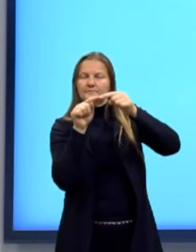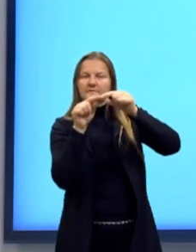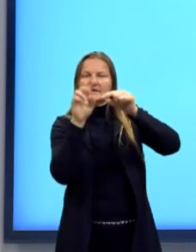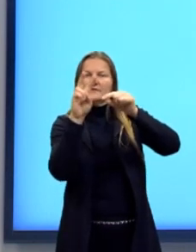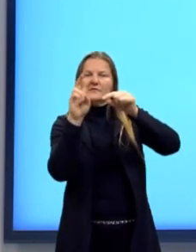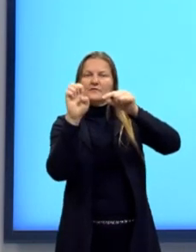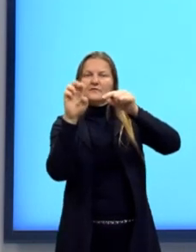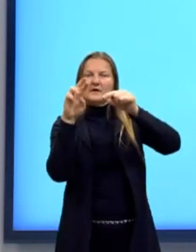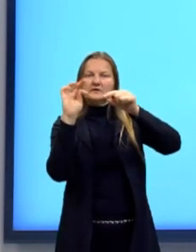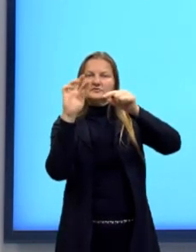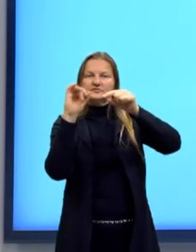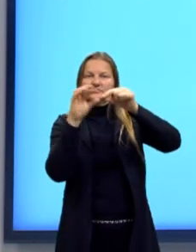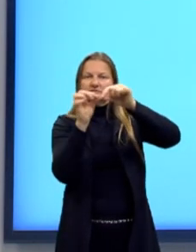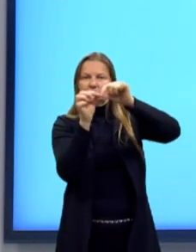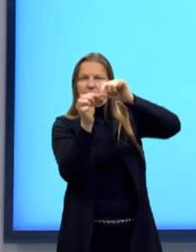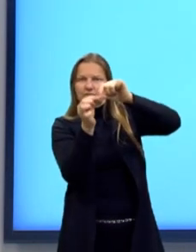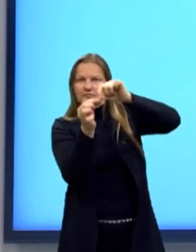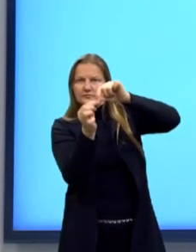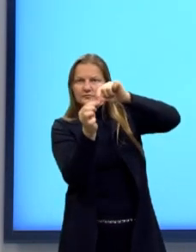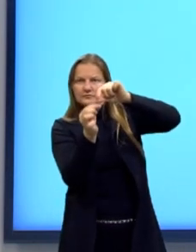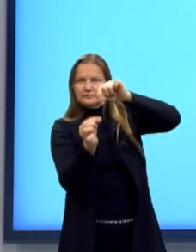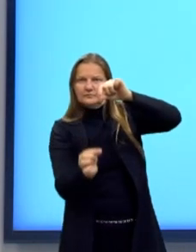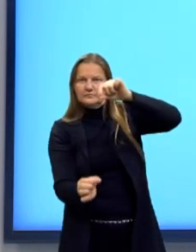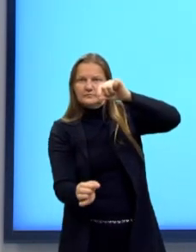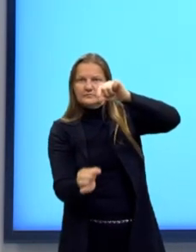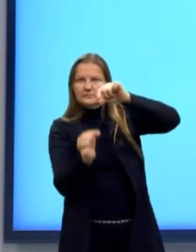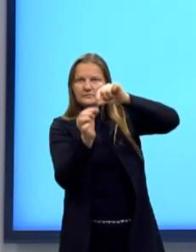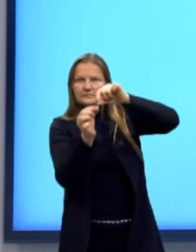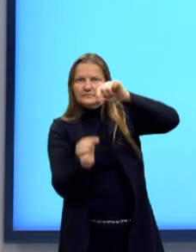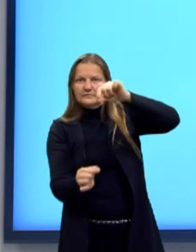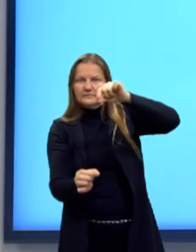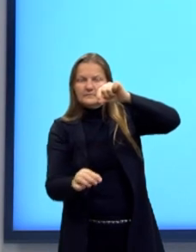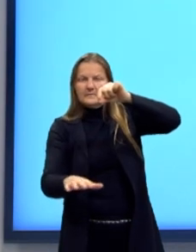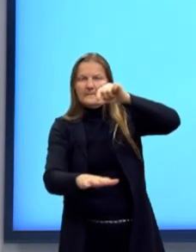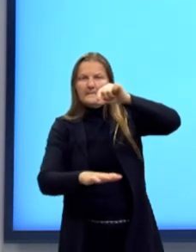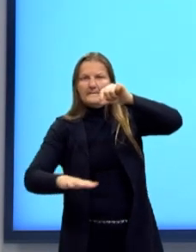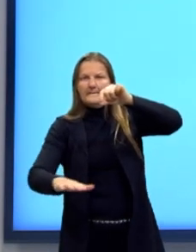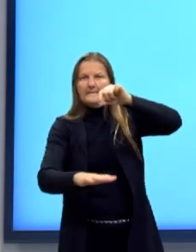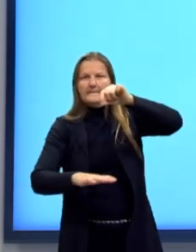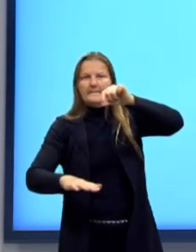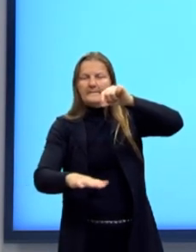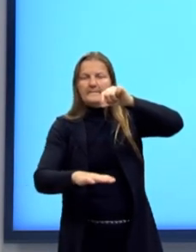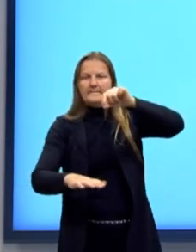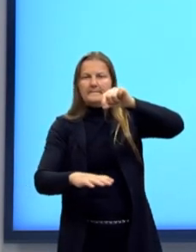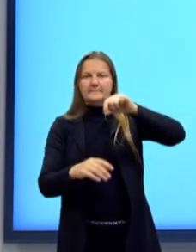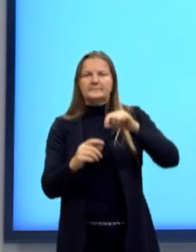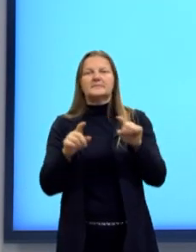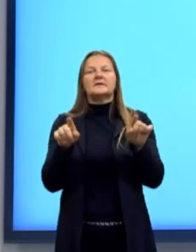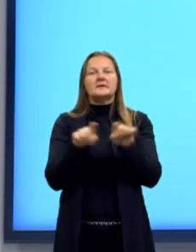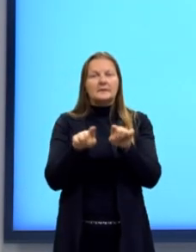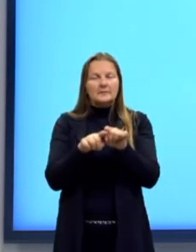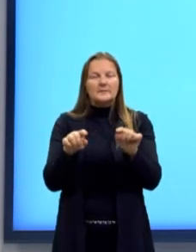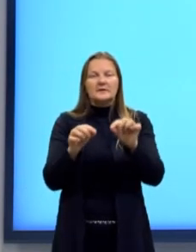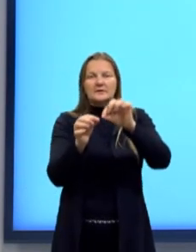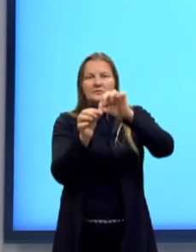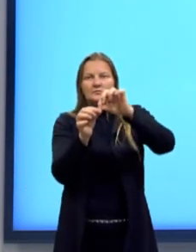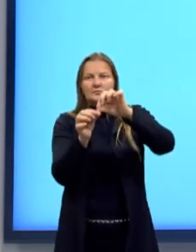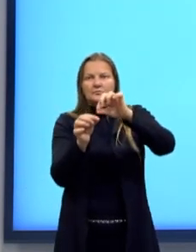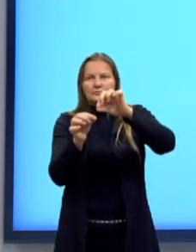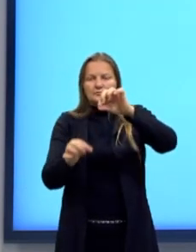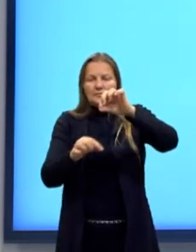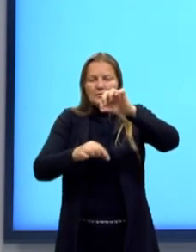geratriz seria então um ponto que liga o vértice até um ponto ali da sua base e novamente é diretrizes o